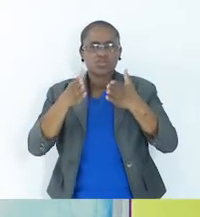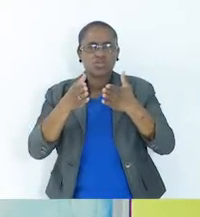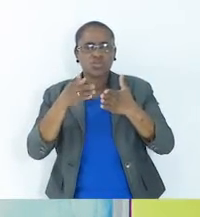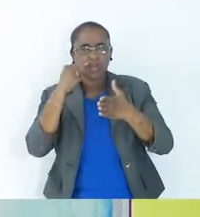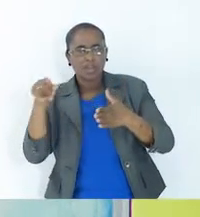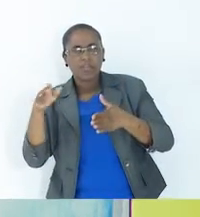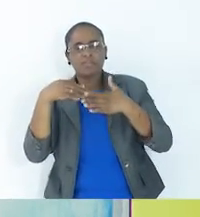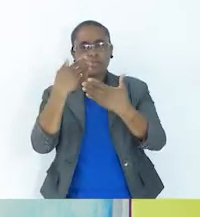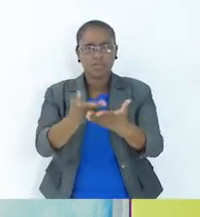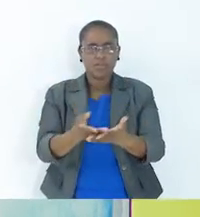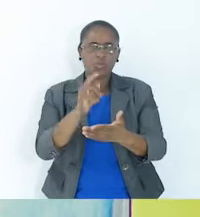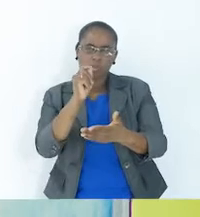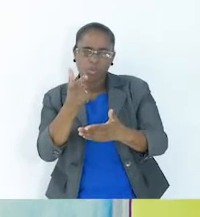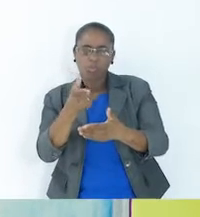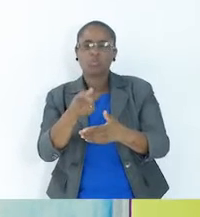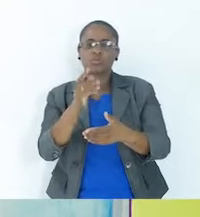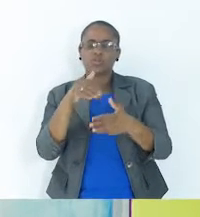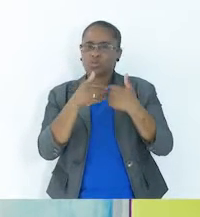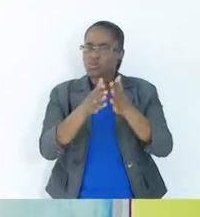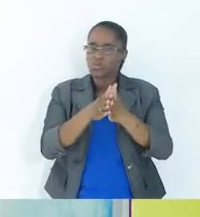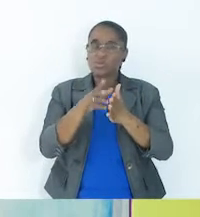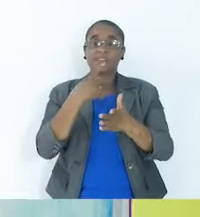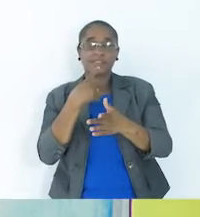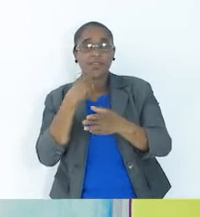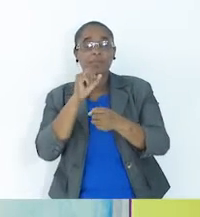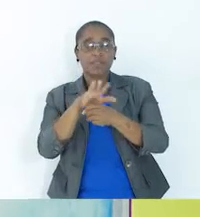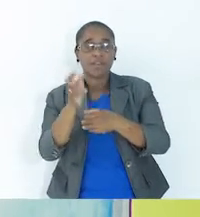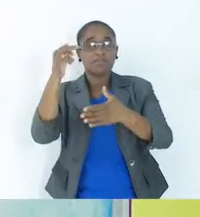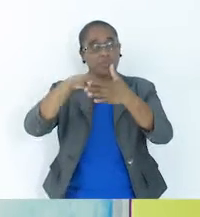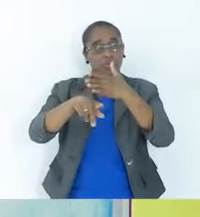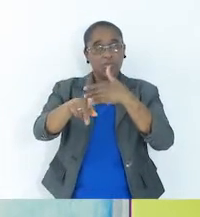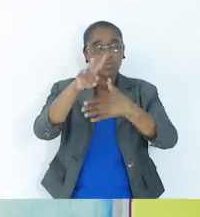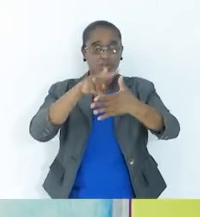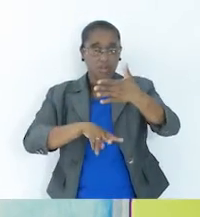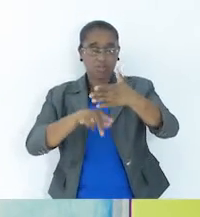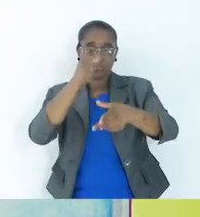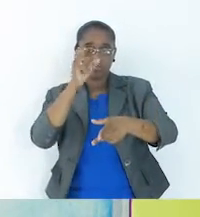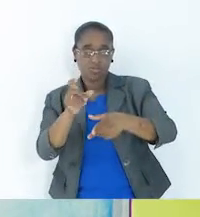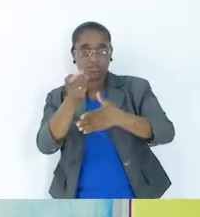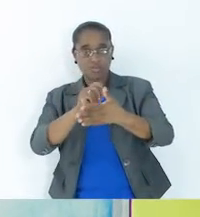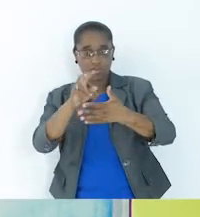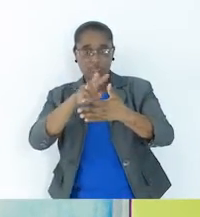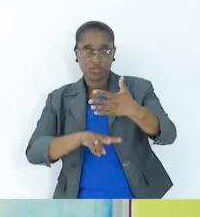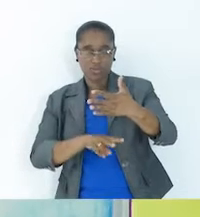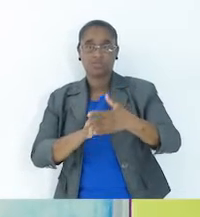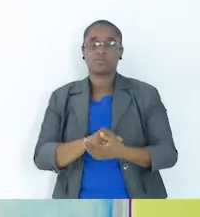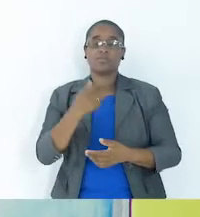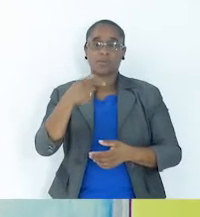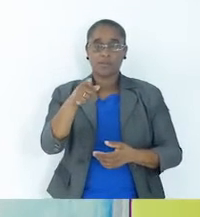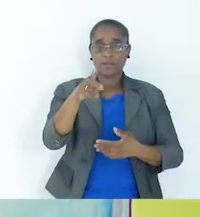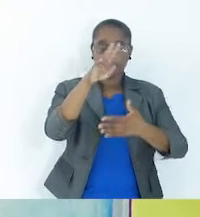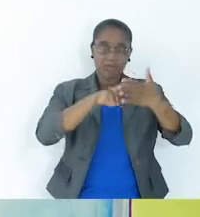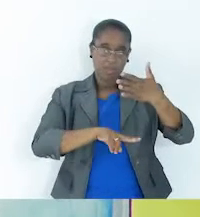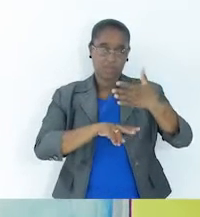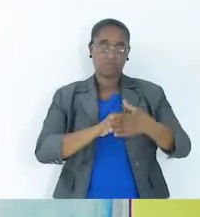entender a mensagem interna do texto desse produtor textual. Temos um texto. Lês